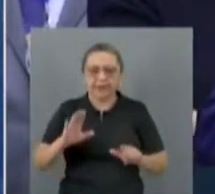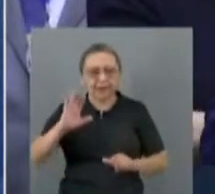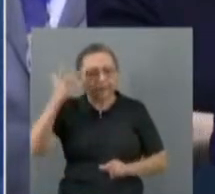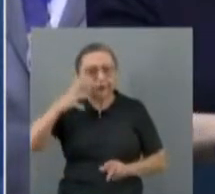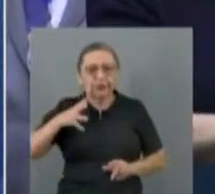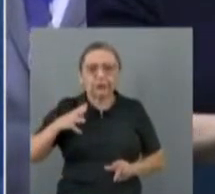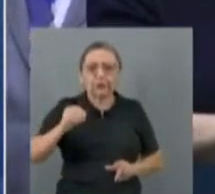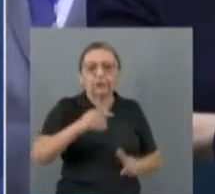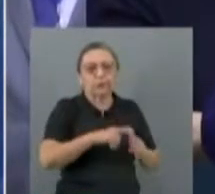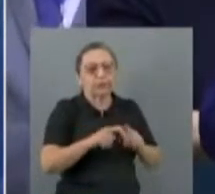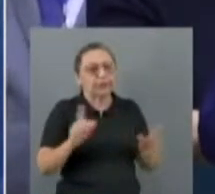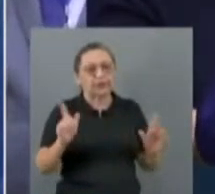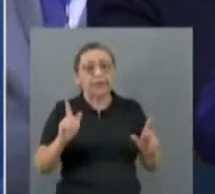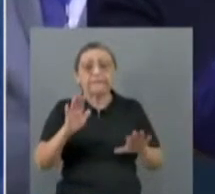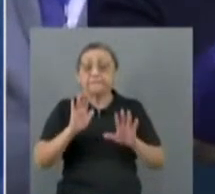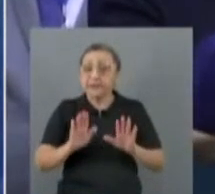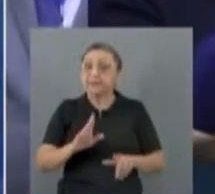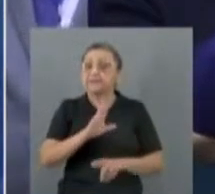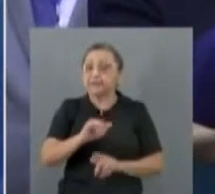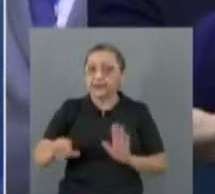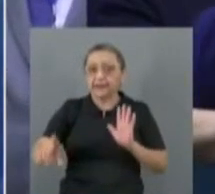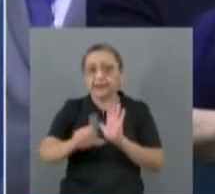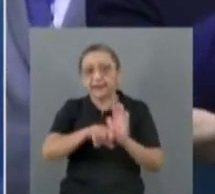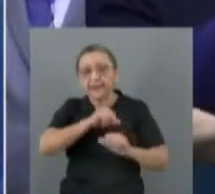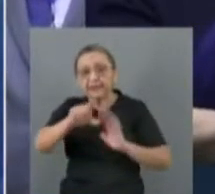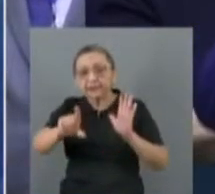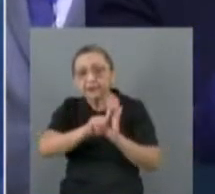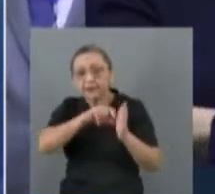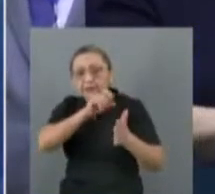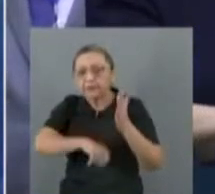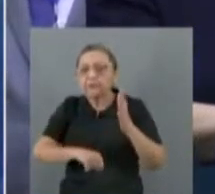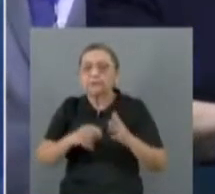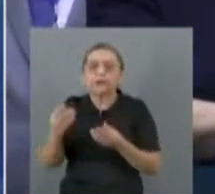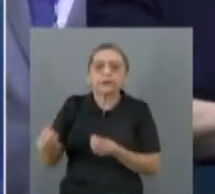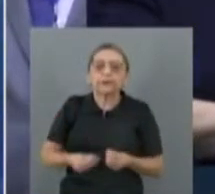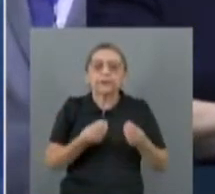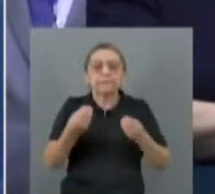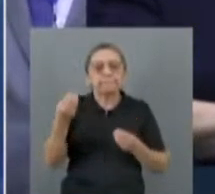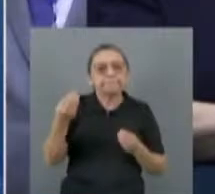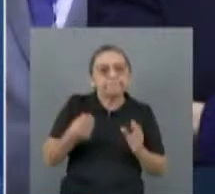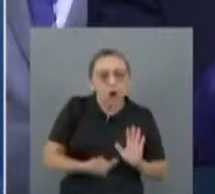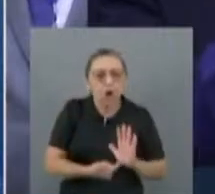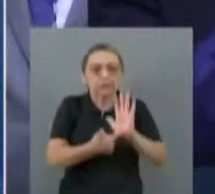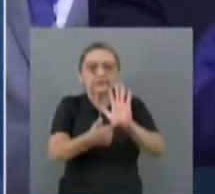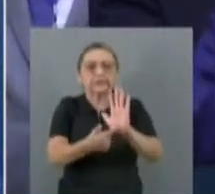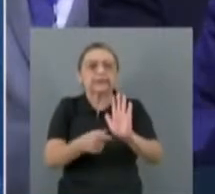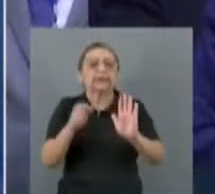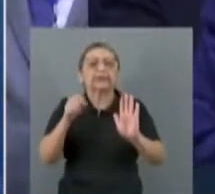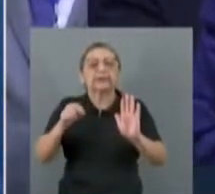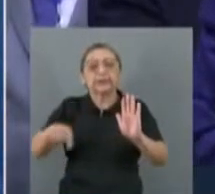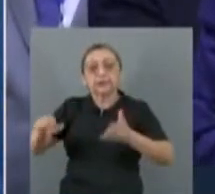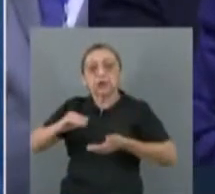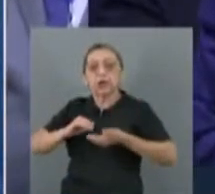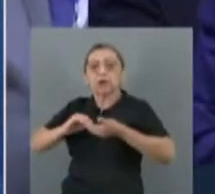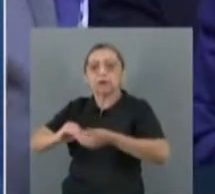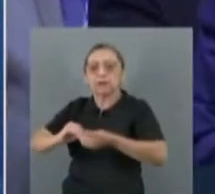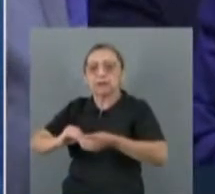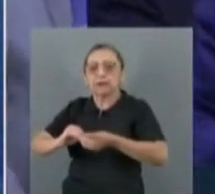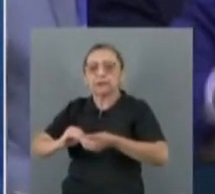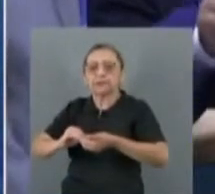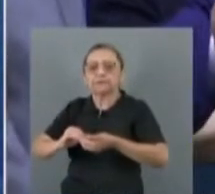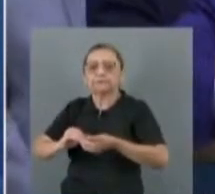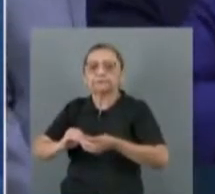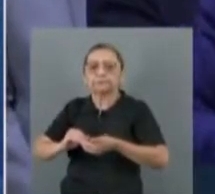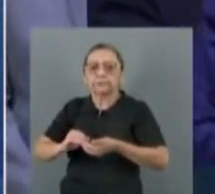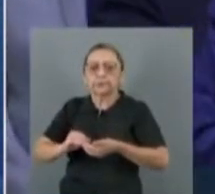reforma tributária, de cada um dos pontos dela, apesar de ter sido bem debatido durante todo esse tempo que